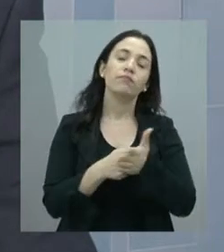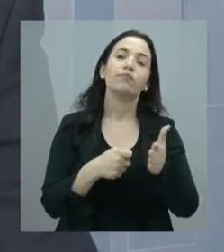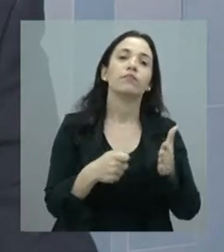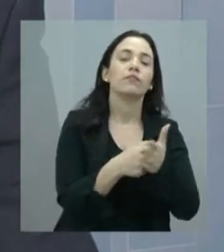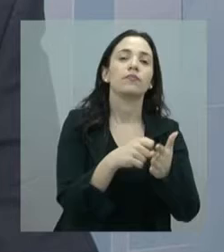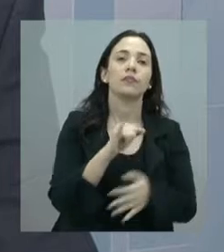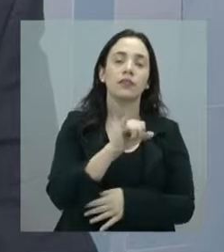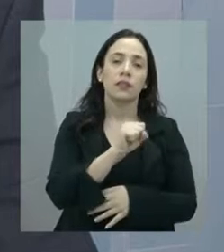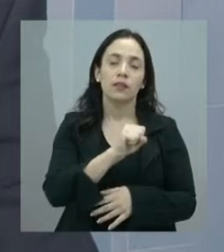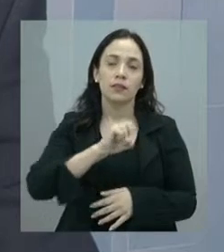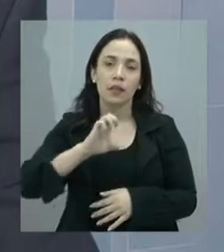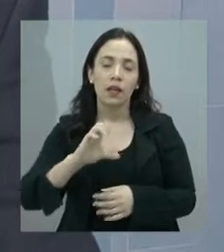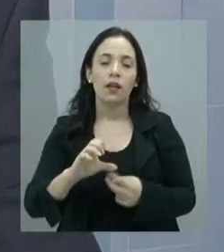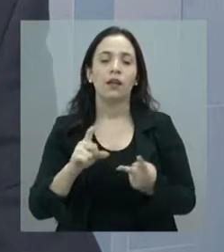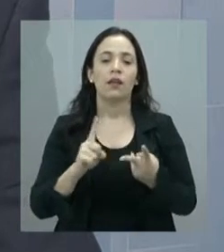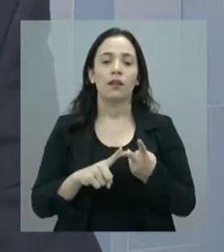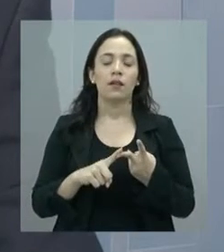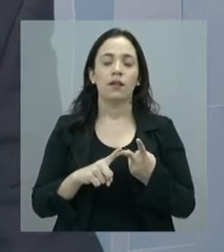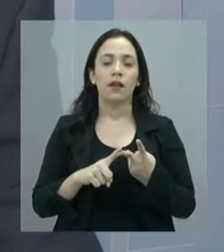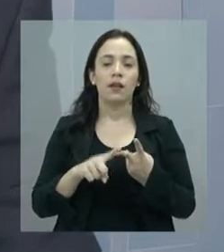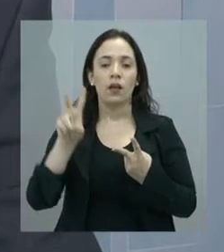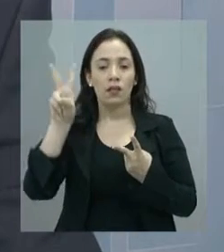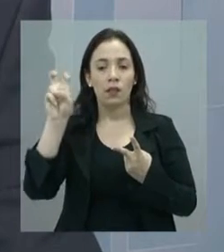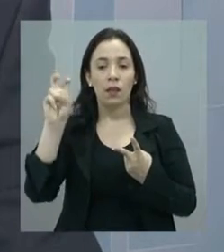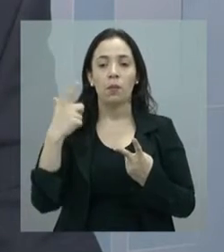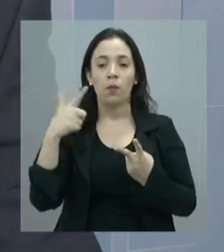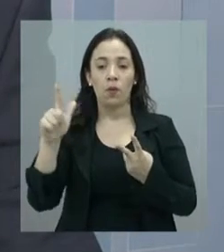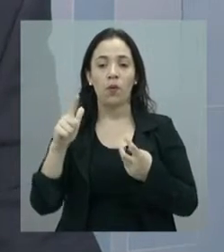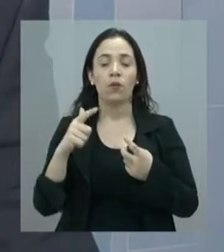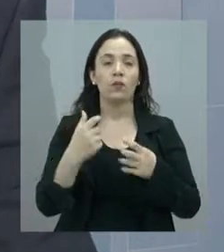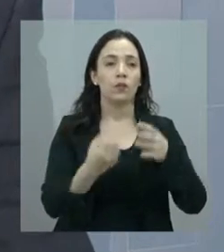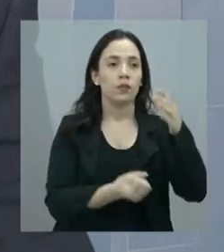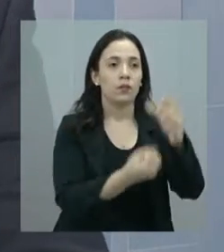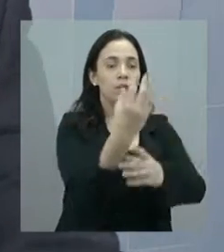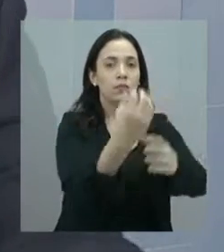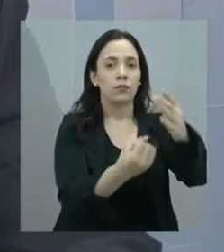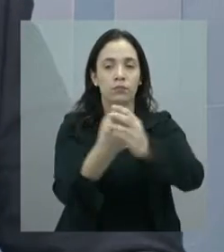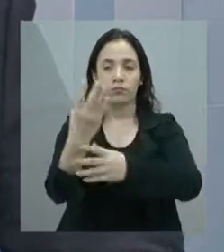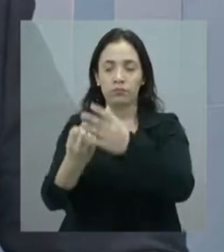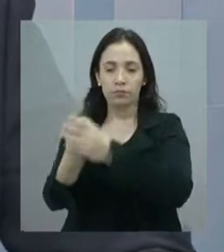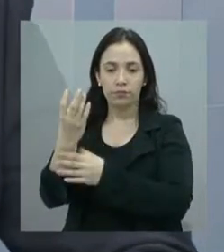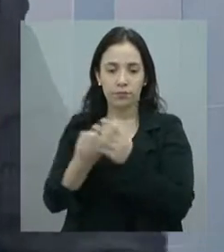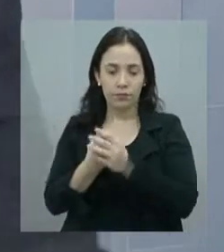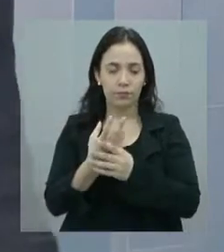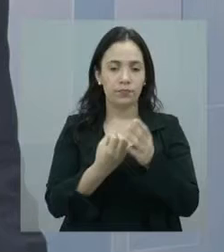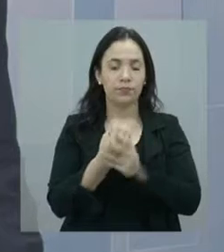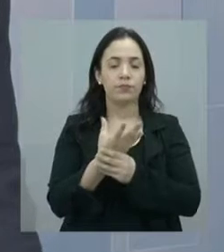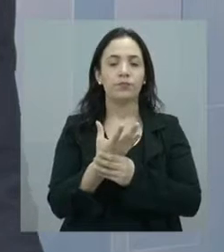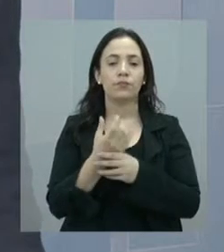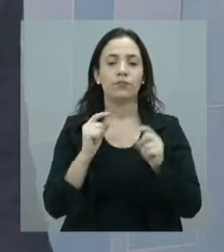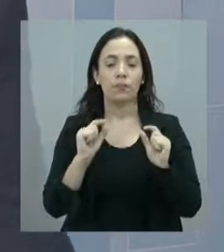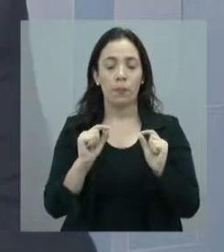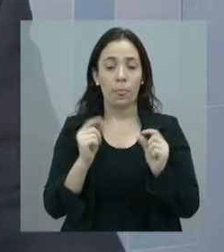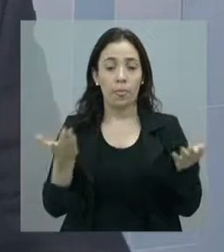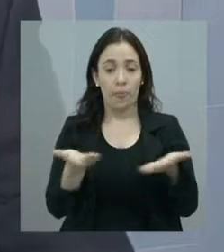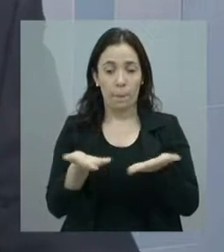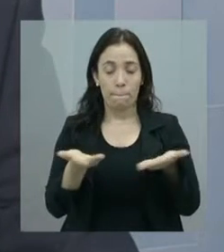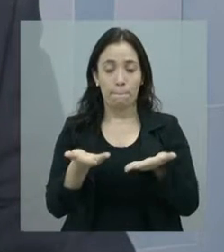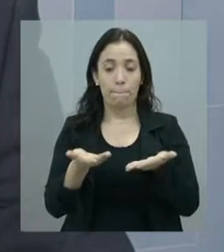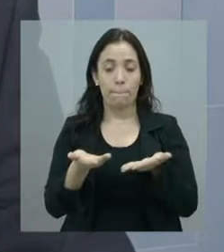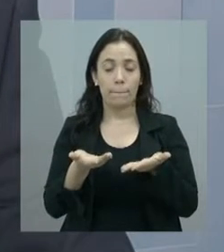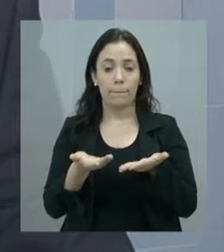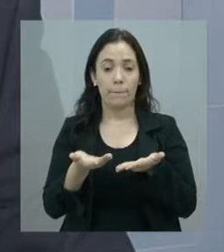bandeira do ISEC, trabalhamos a bandeira da regionalização, tipo, por exemplo, essa plataforma que está sendo feita agora